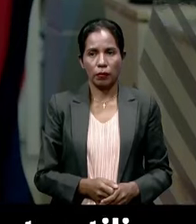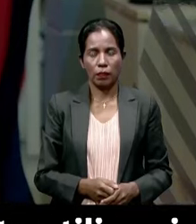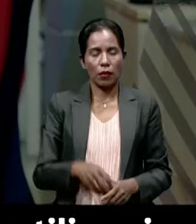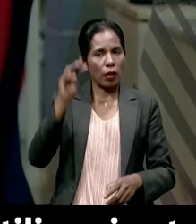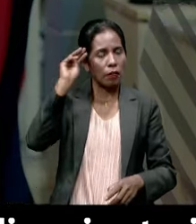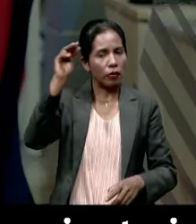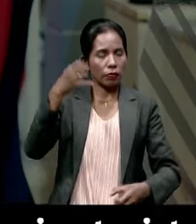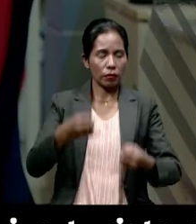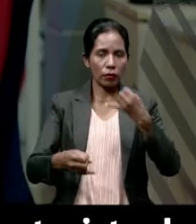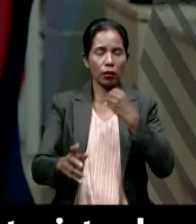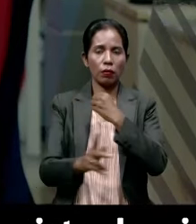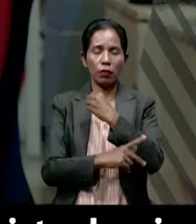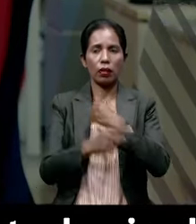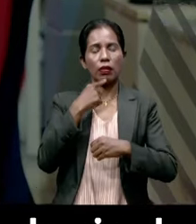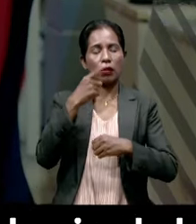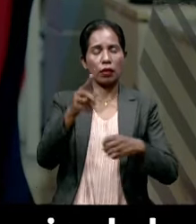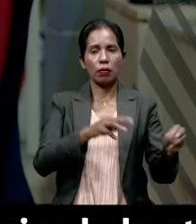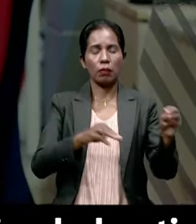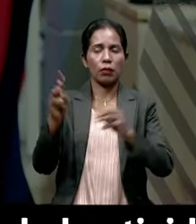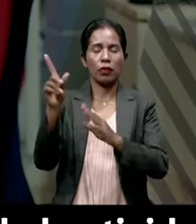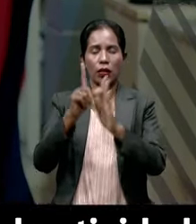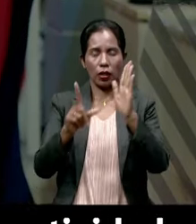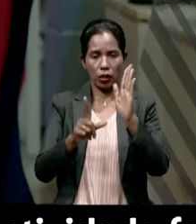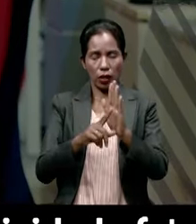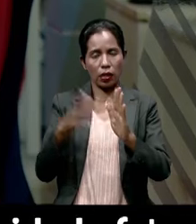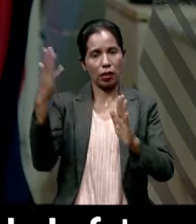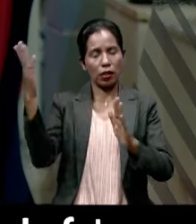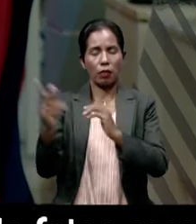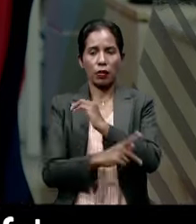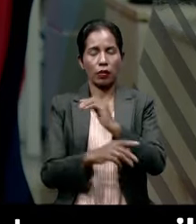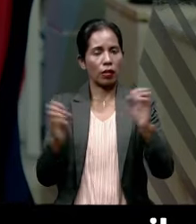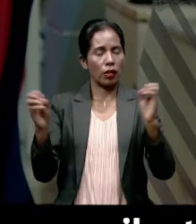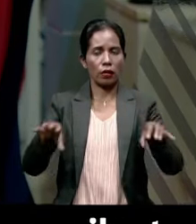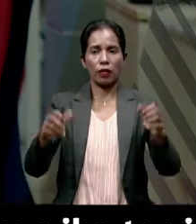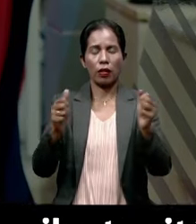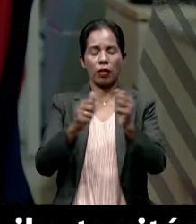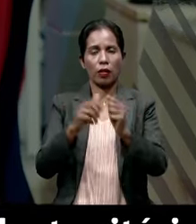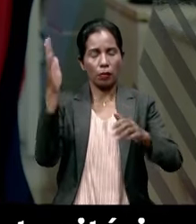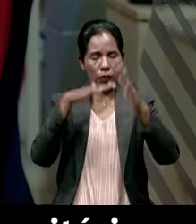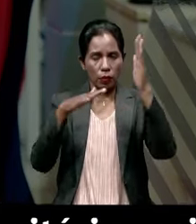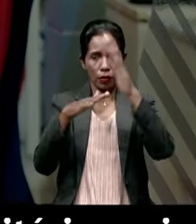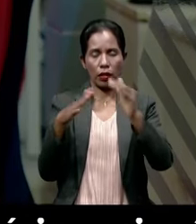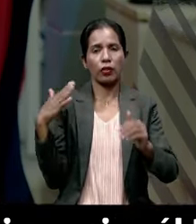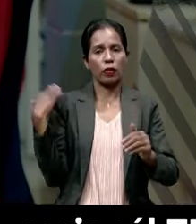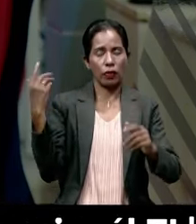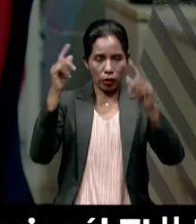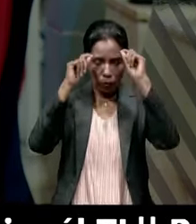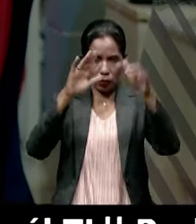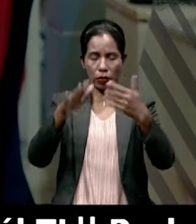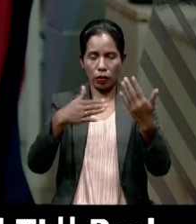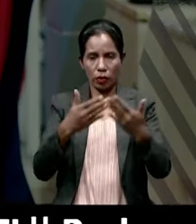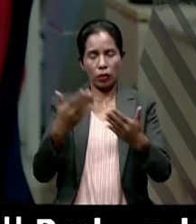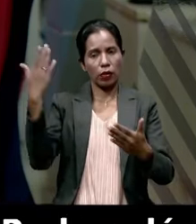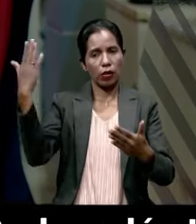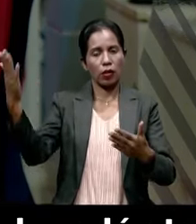Ministra de Justiça de Portugal até tem alteração lei imigrantes em Portugal, lá em relação ao confronto entre jovem timor-ansira e a